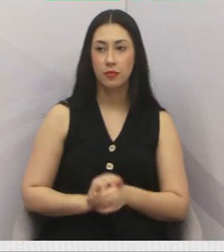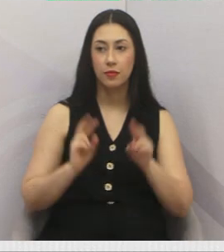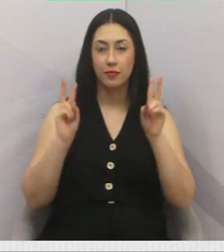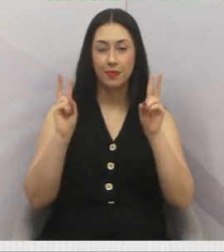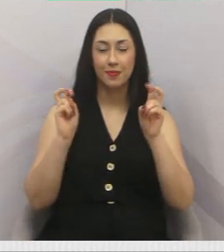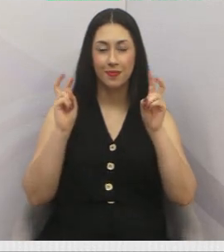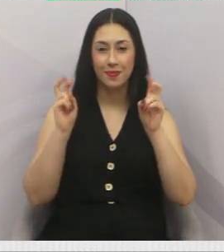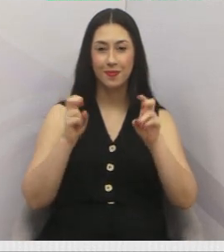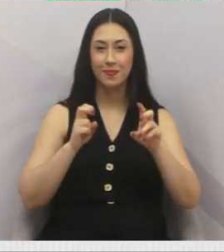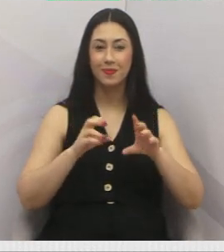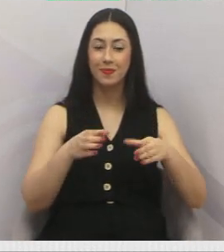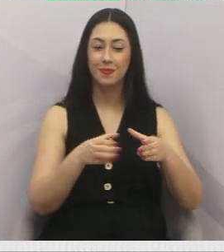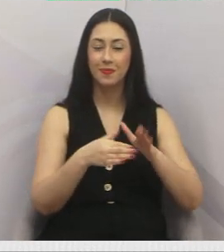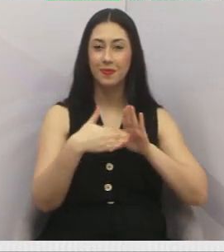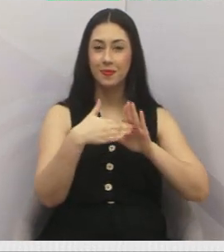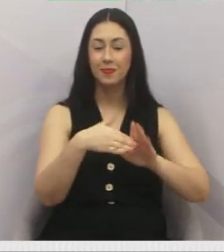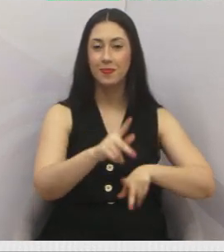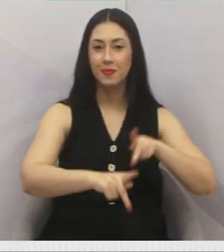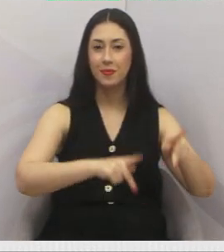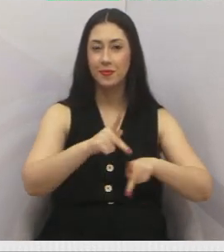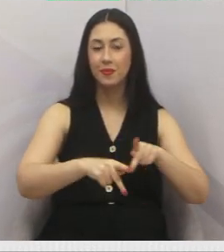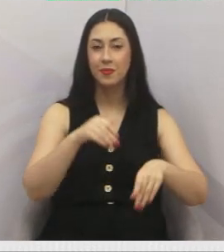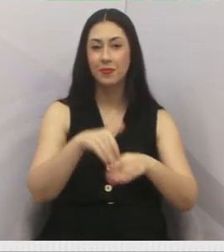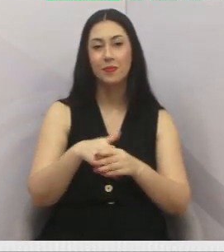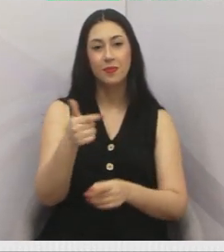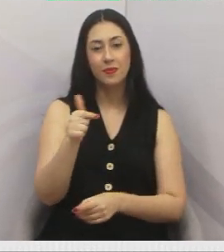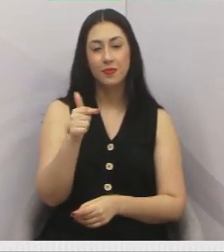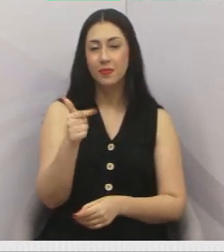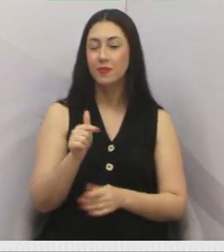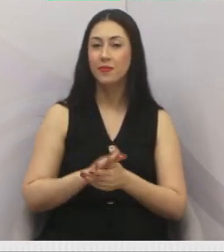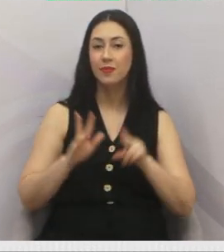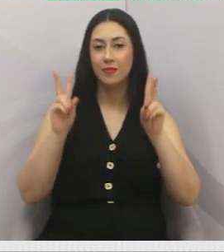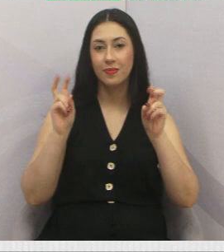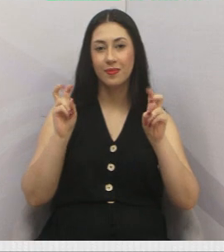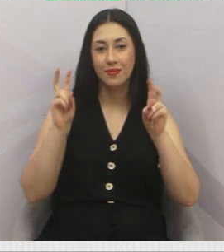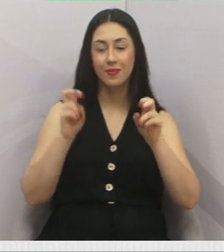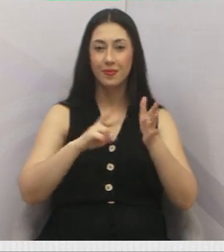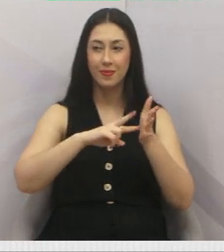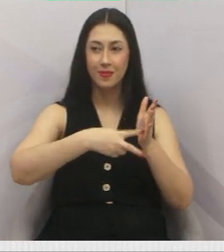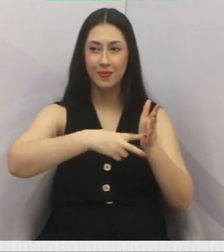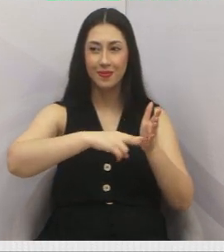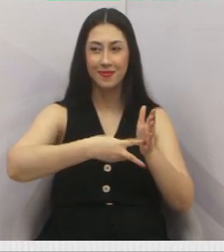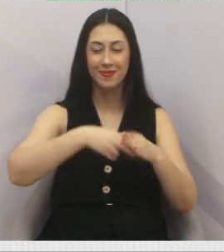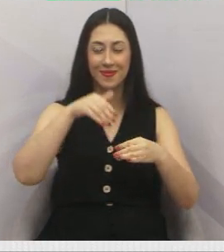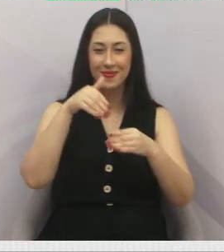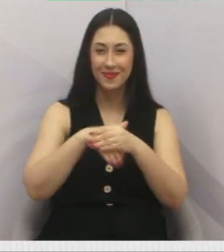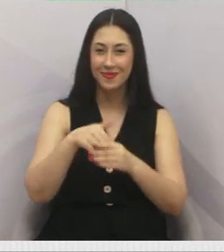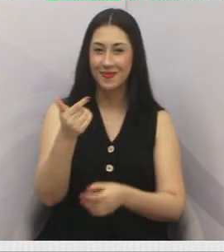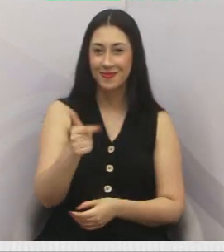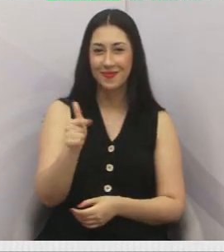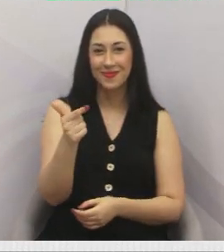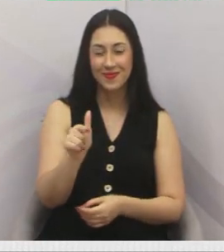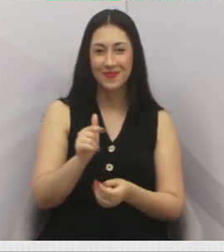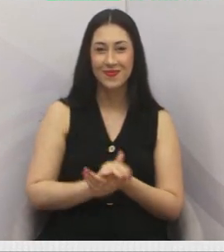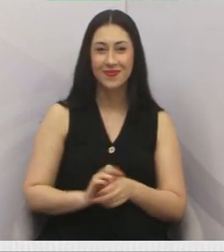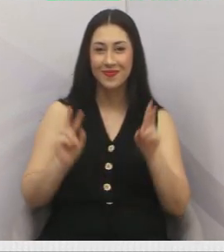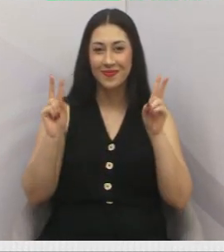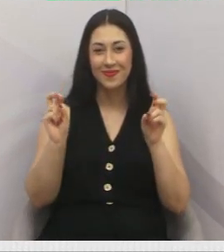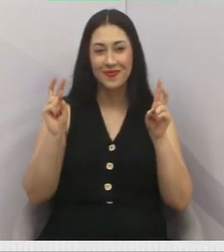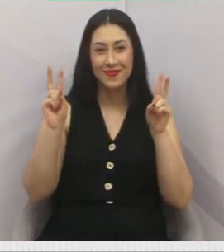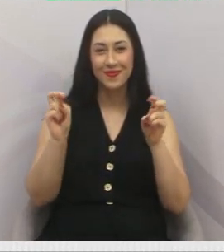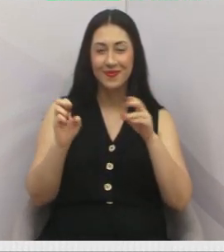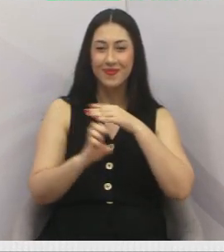Segmento movimentos populares e ou coletivos, voto em branco. Segmento entidade de classe sindical, voto em branco.